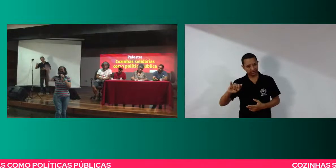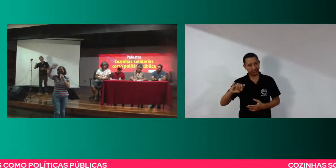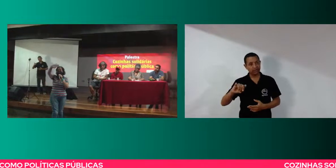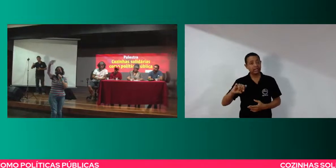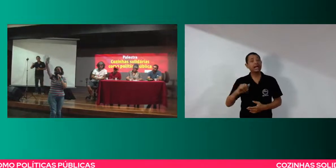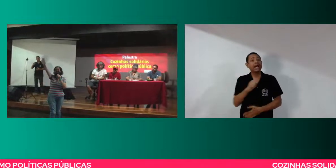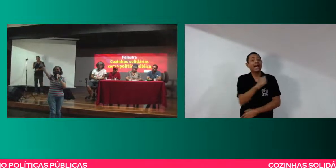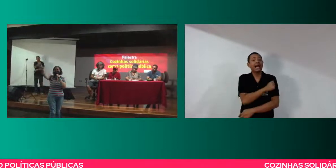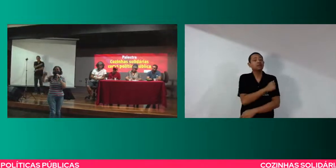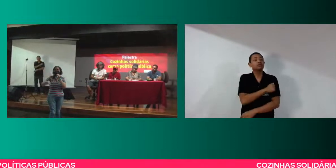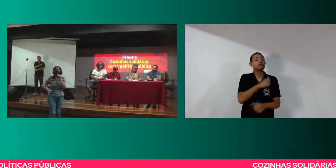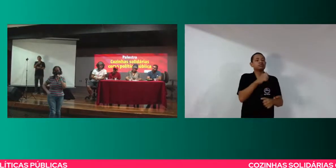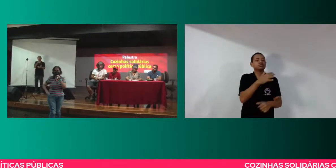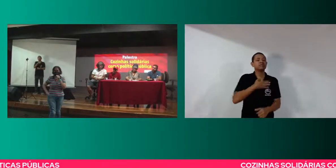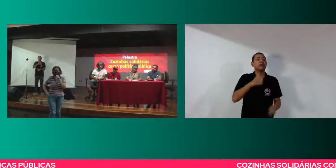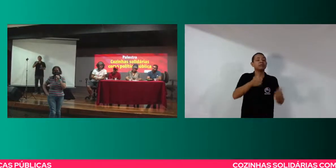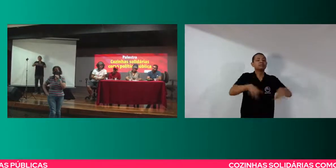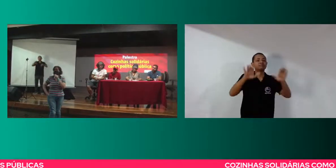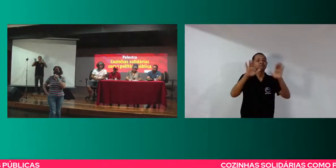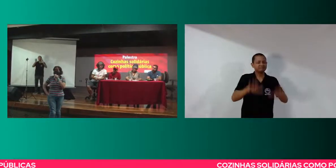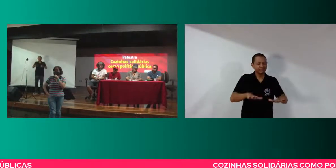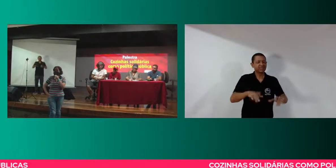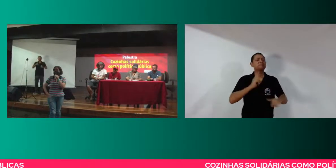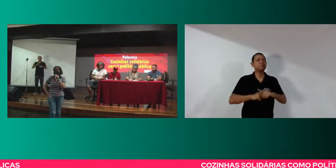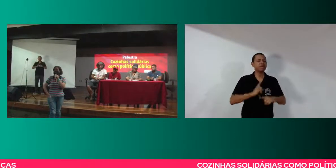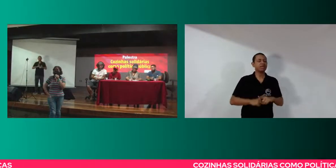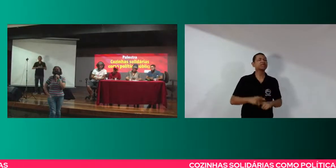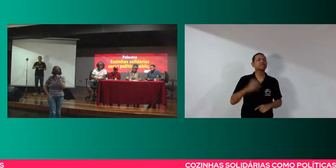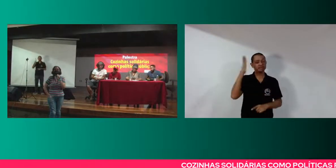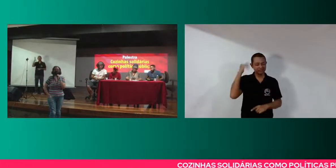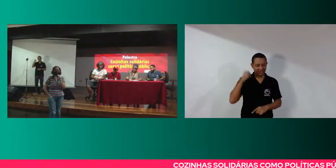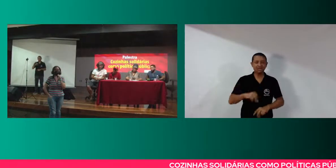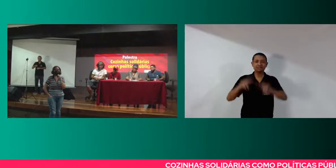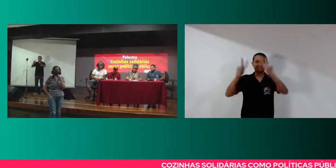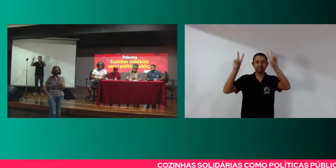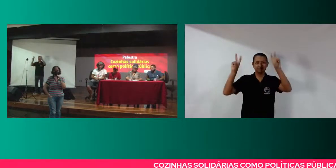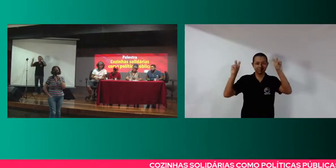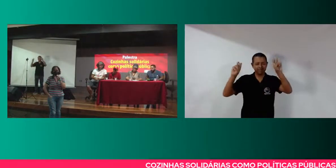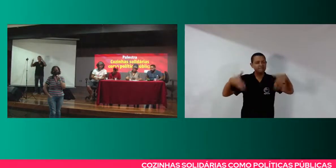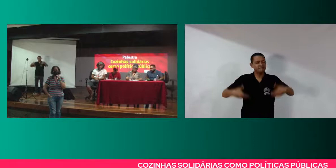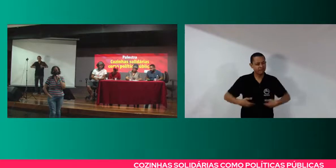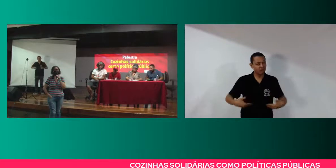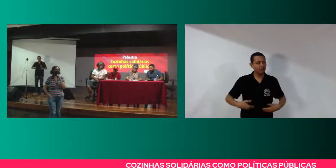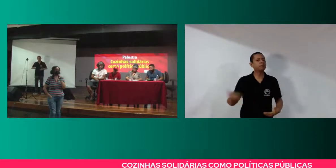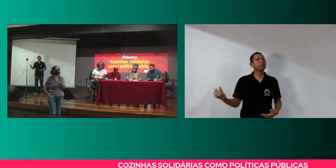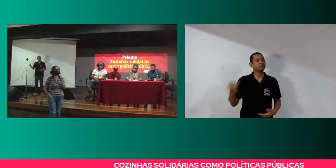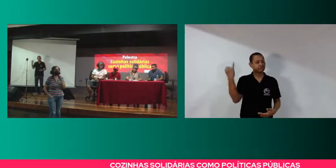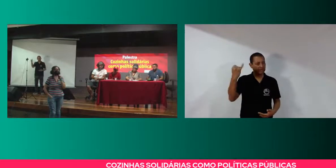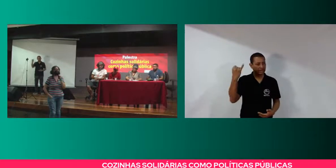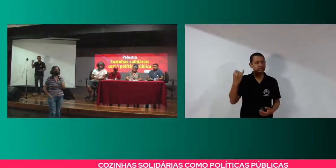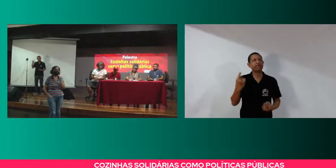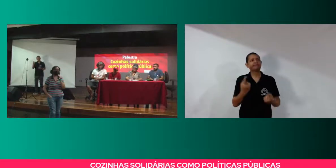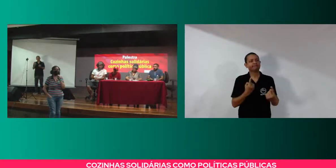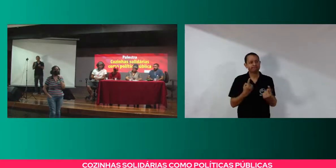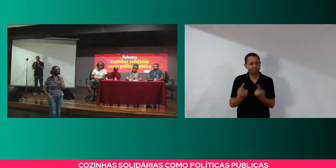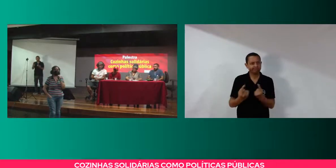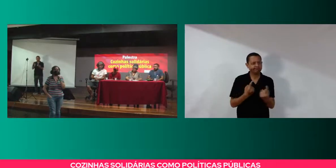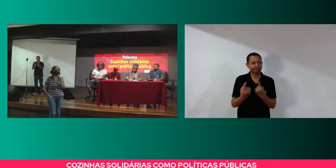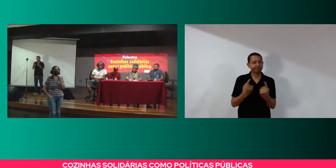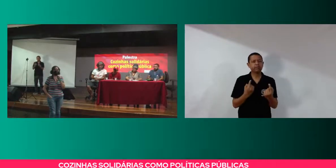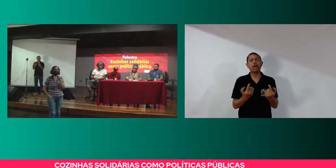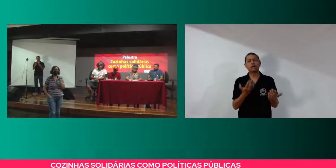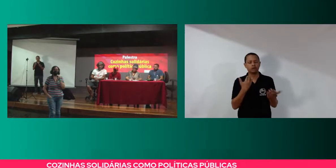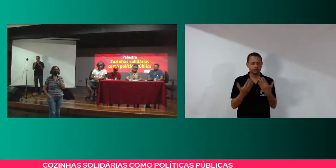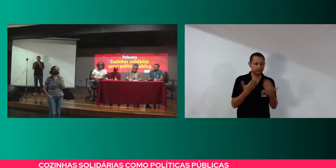porque sabe da importância desse tema sabe da importância dessa discussão que nós estamos passando fome